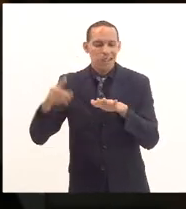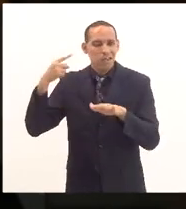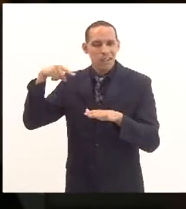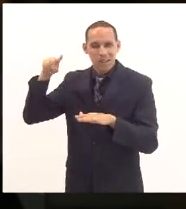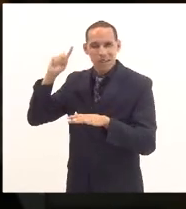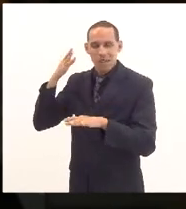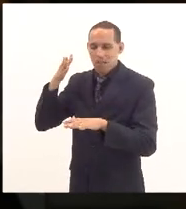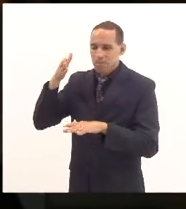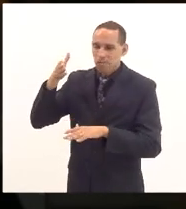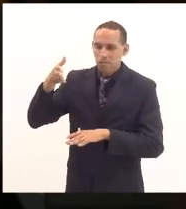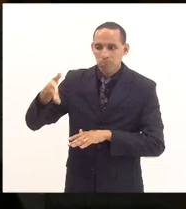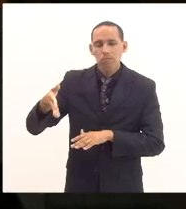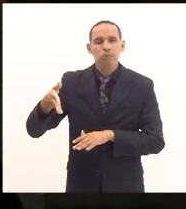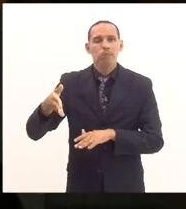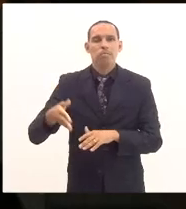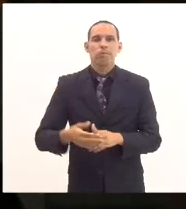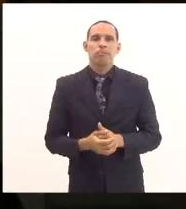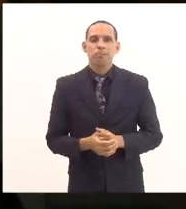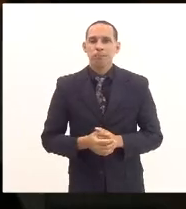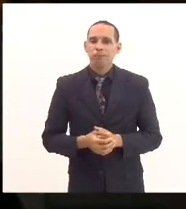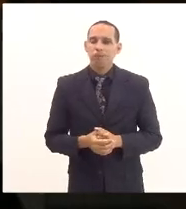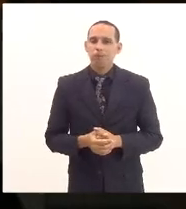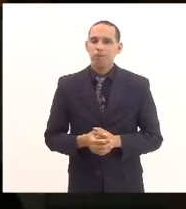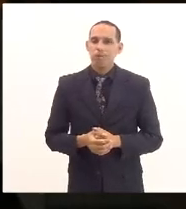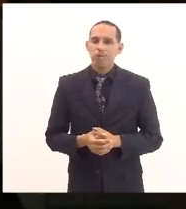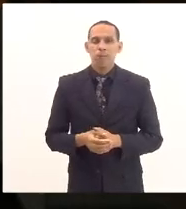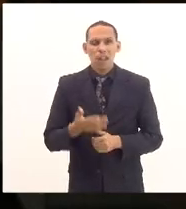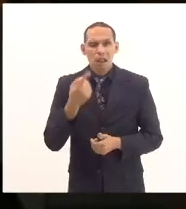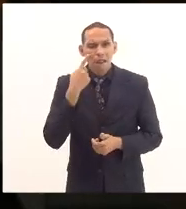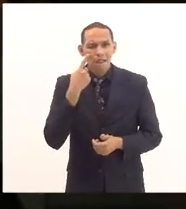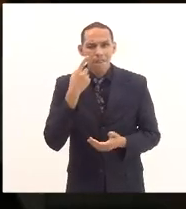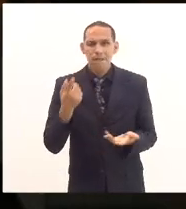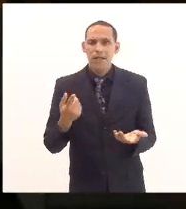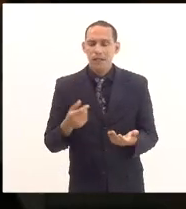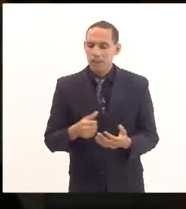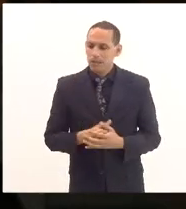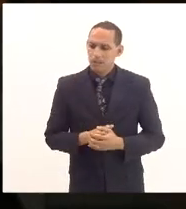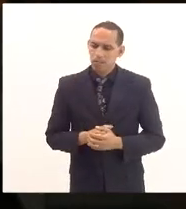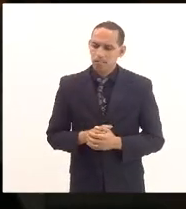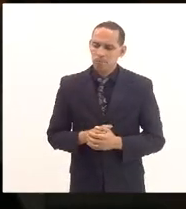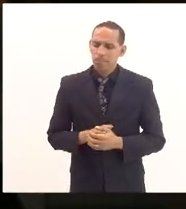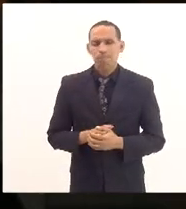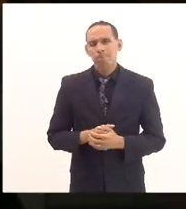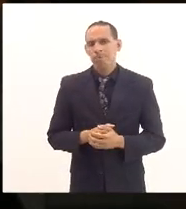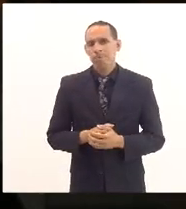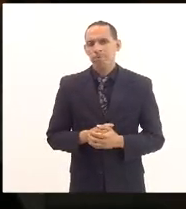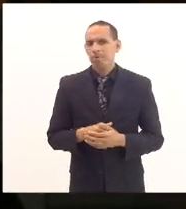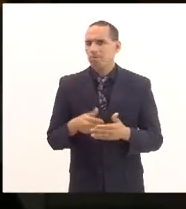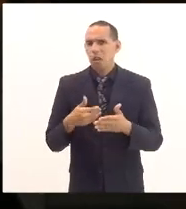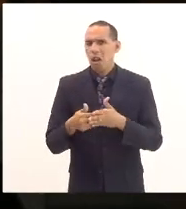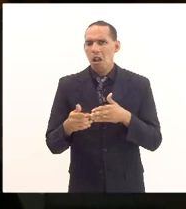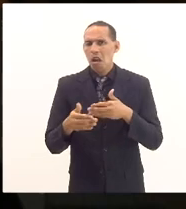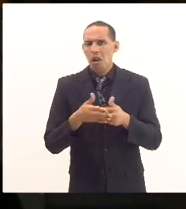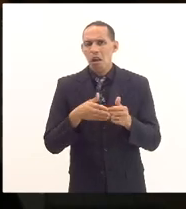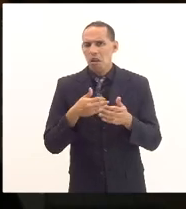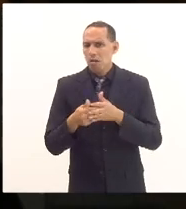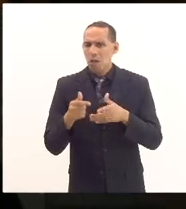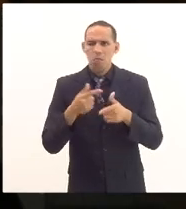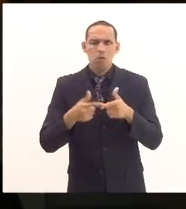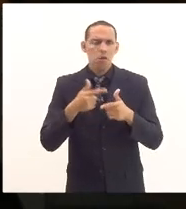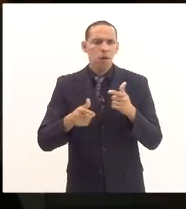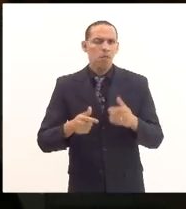passada, e verifiquei, senhor presidente, que qualquer que seja o